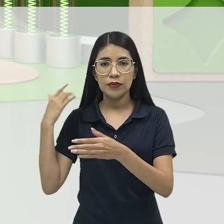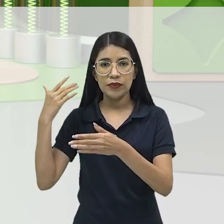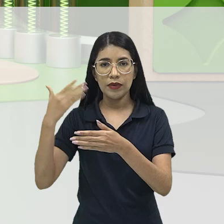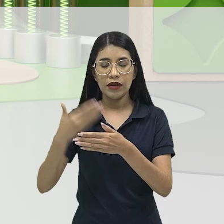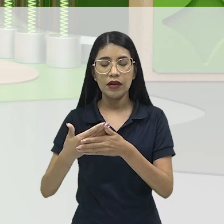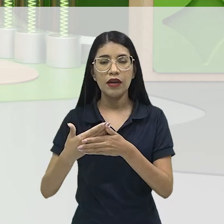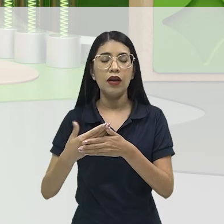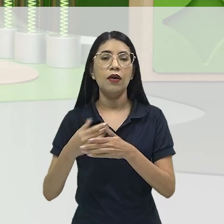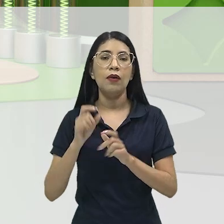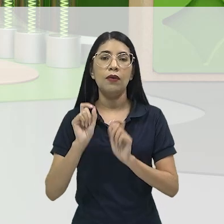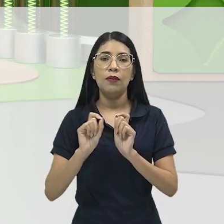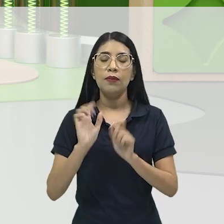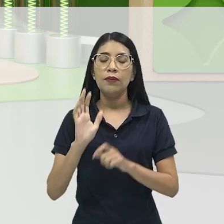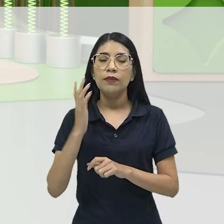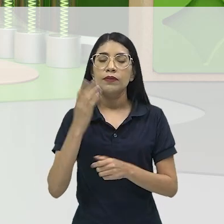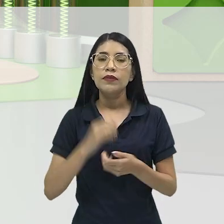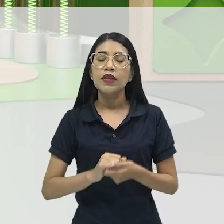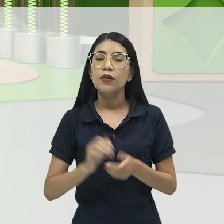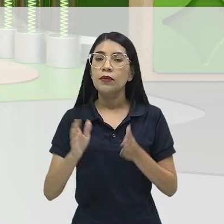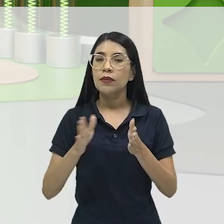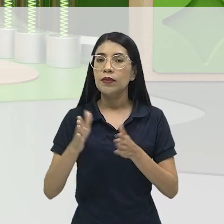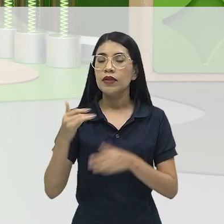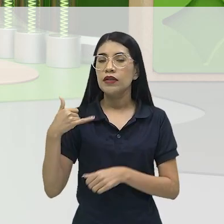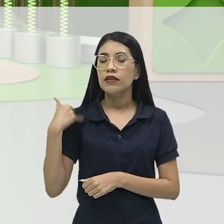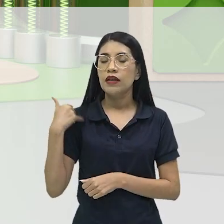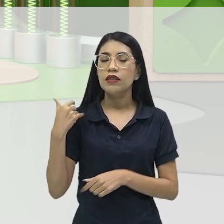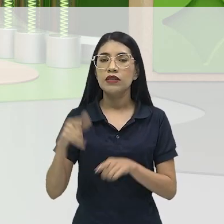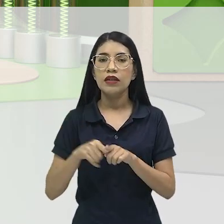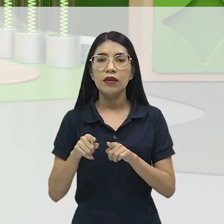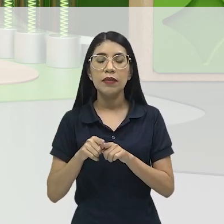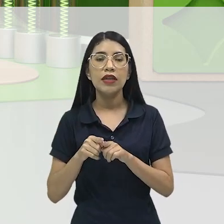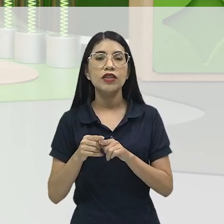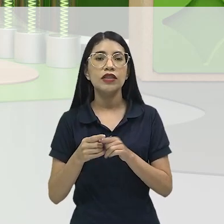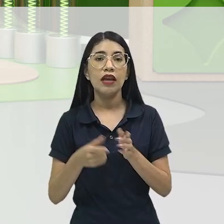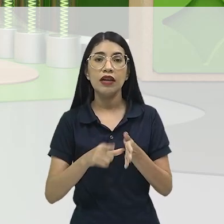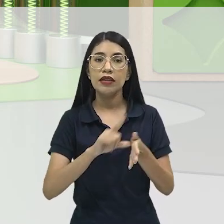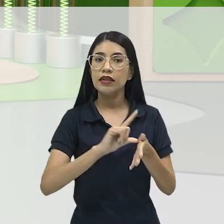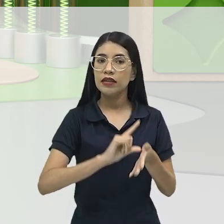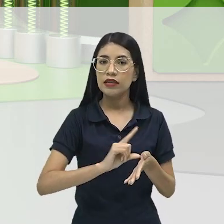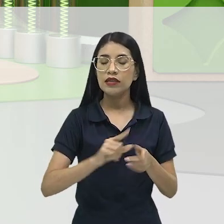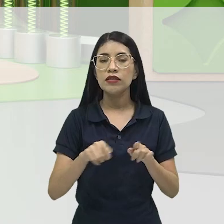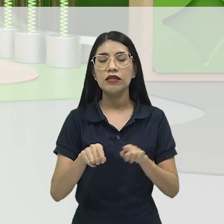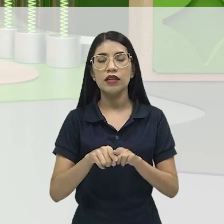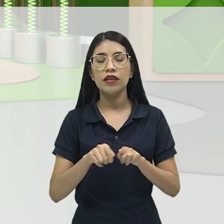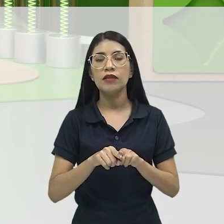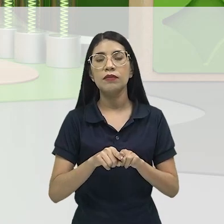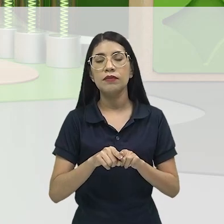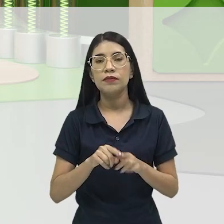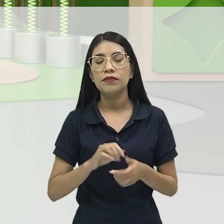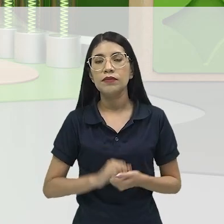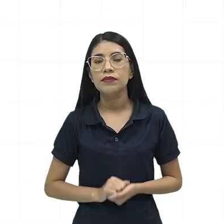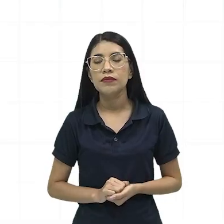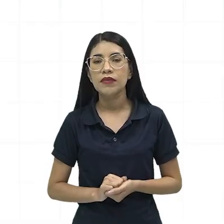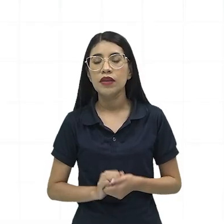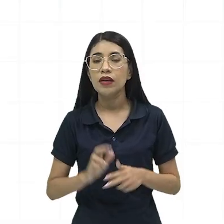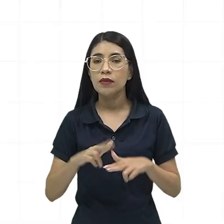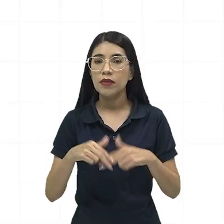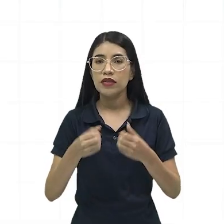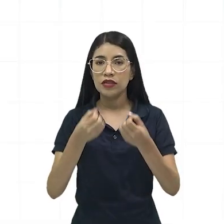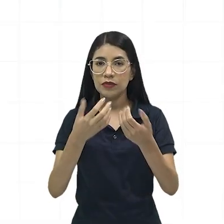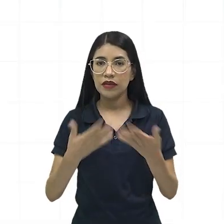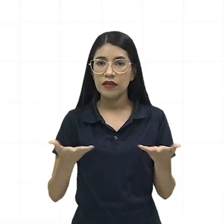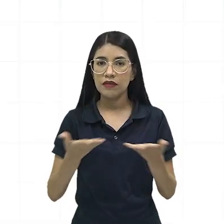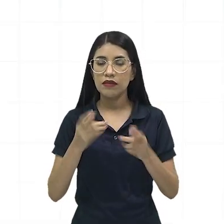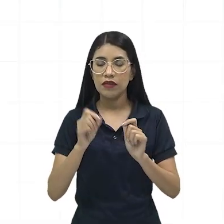últimas décadas, é que essa idade ela tem ficado cada vez mais precoce, cada vez mais cedo. E é por isso que a gente vai